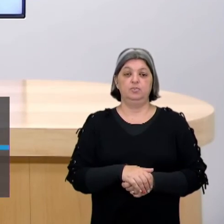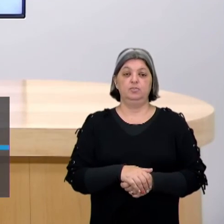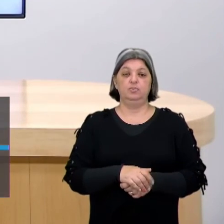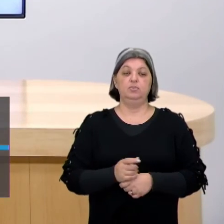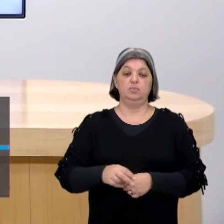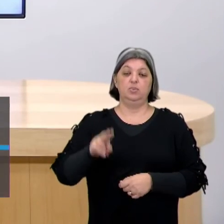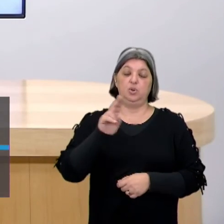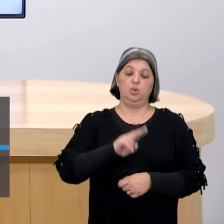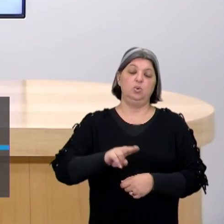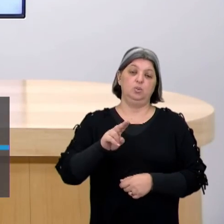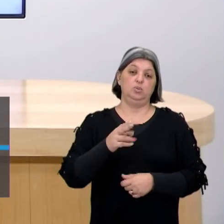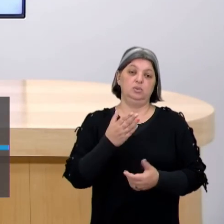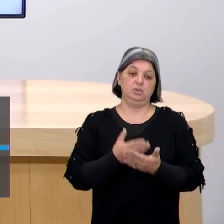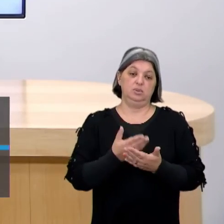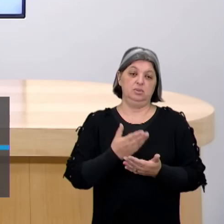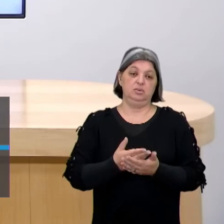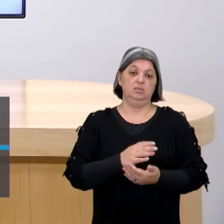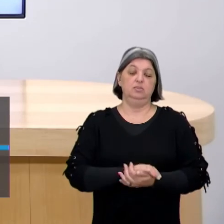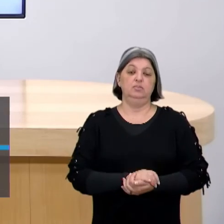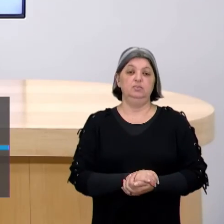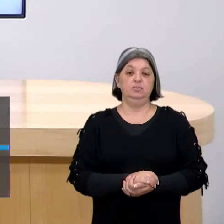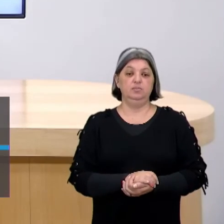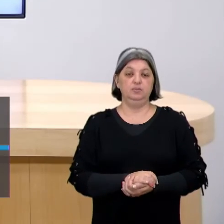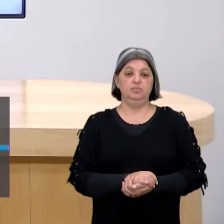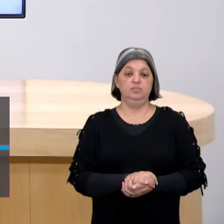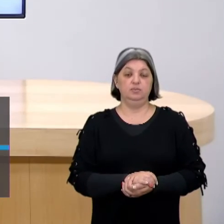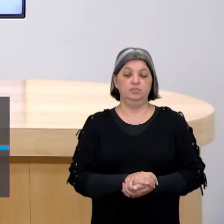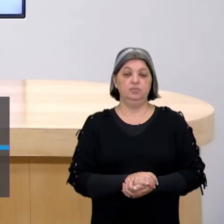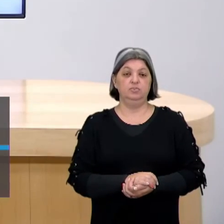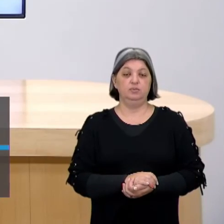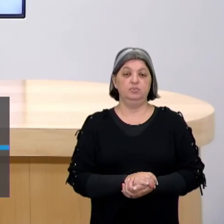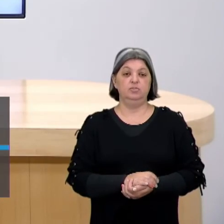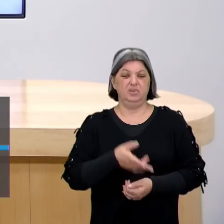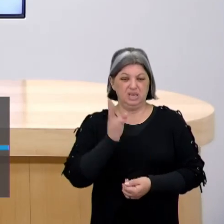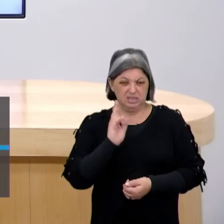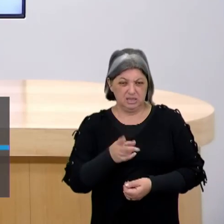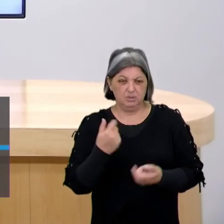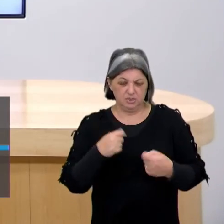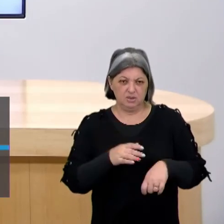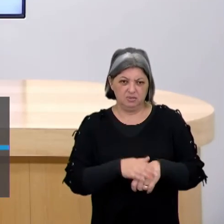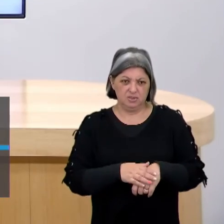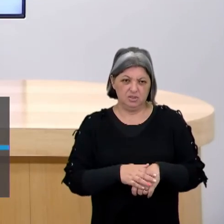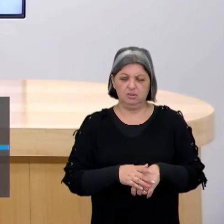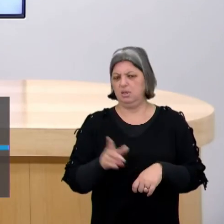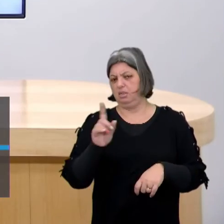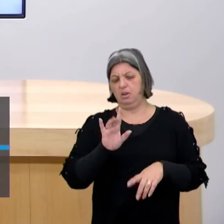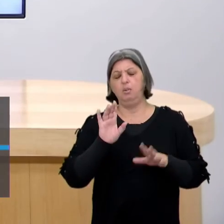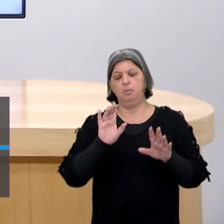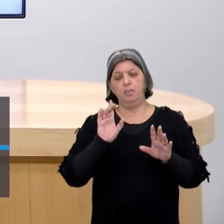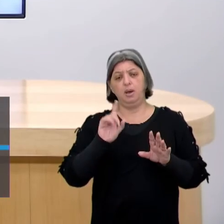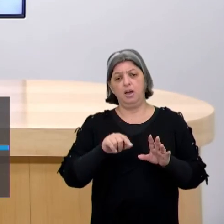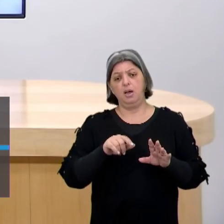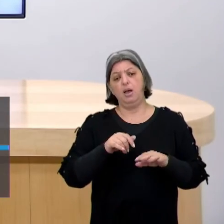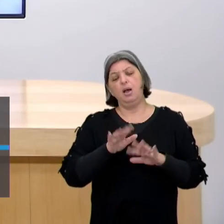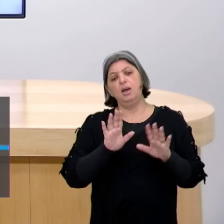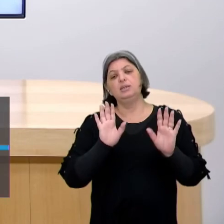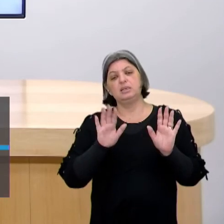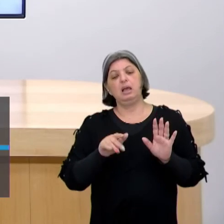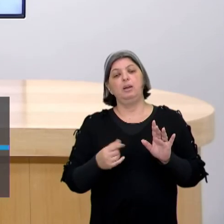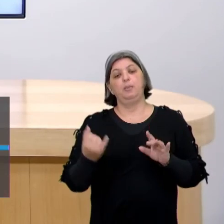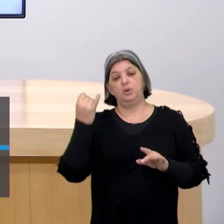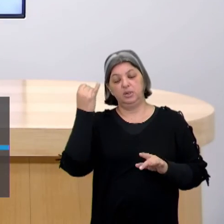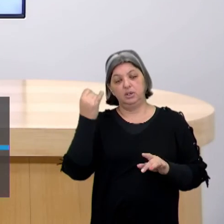nas nossas aulas. Mas, poxa vida, é sempre que eu tenho que fazer isso? Não, mas é um instrumento importante, né, quando a gente